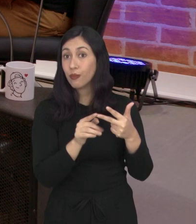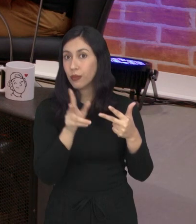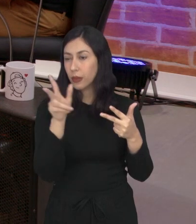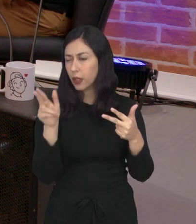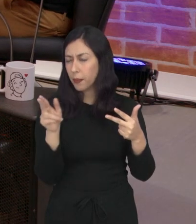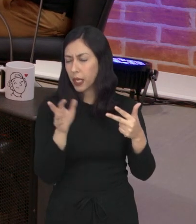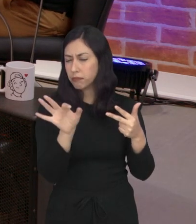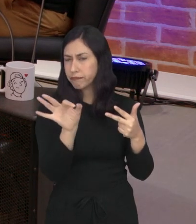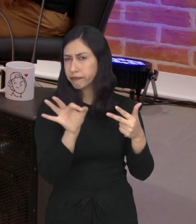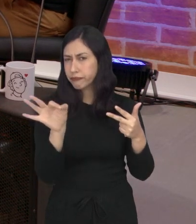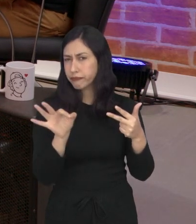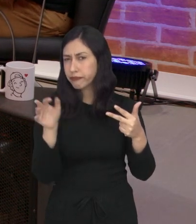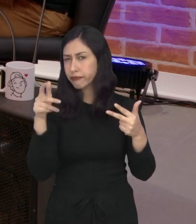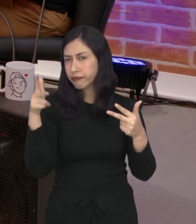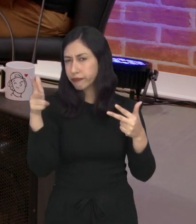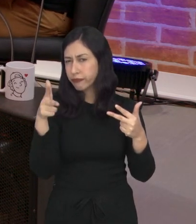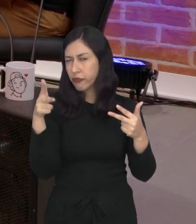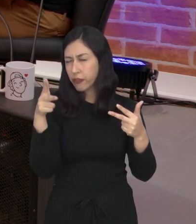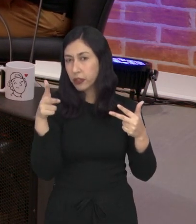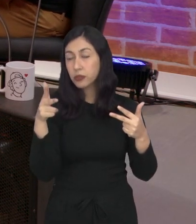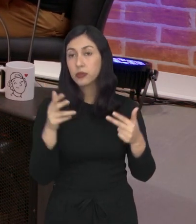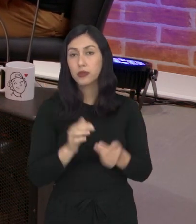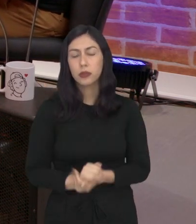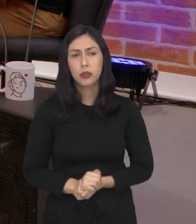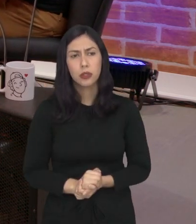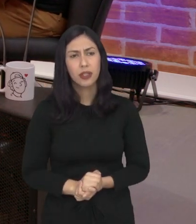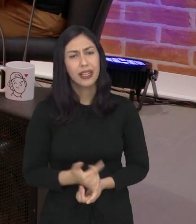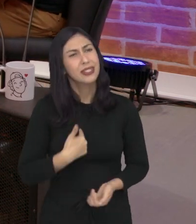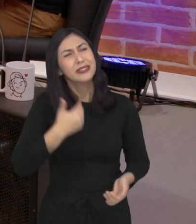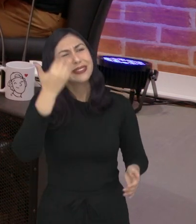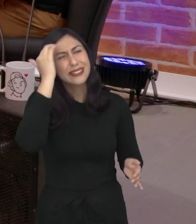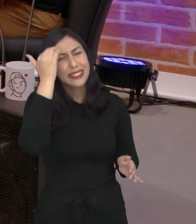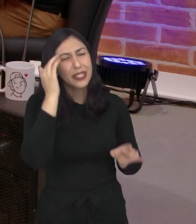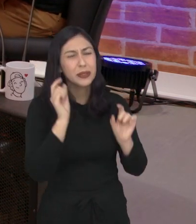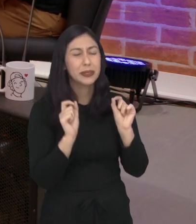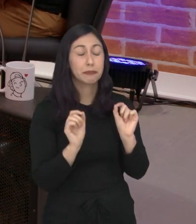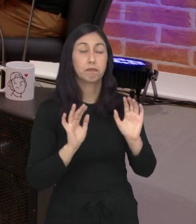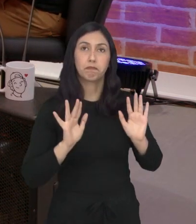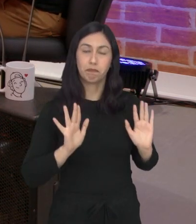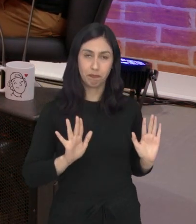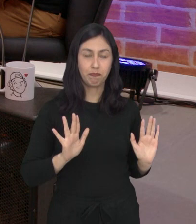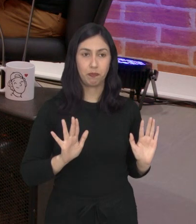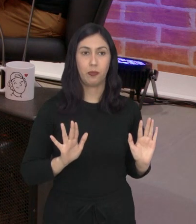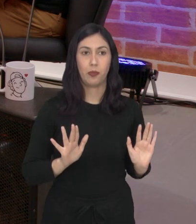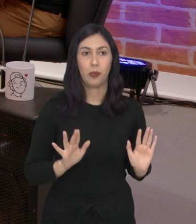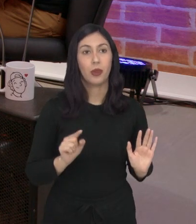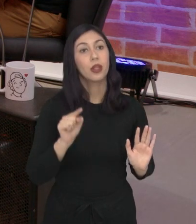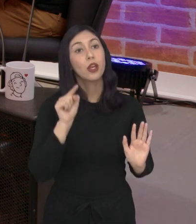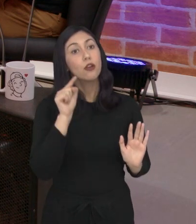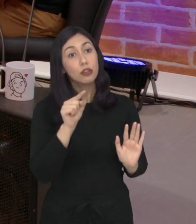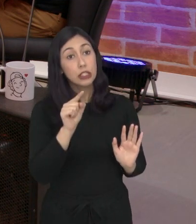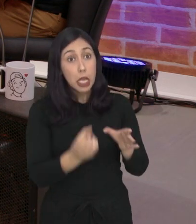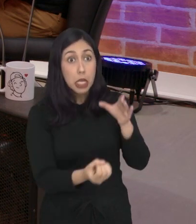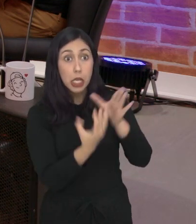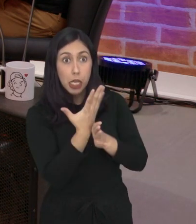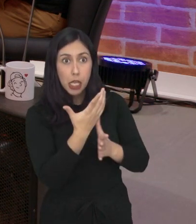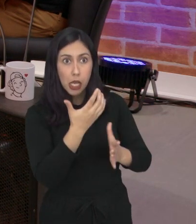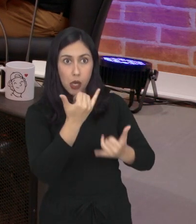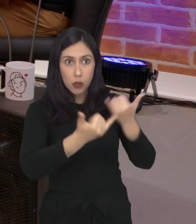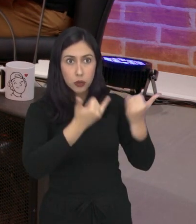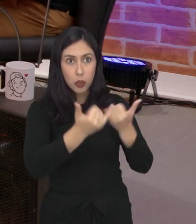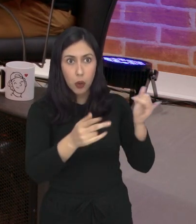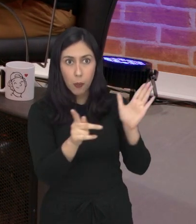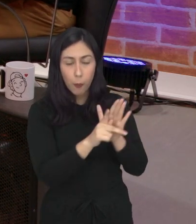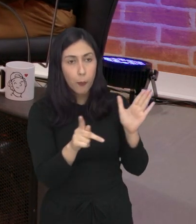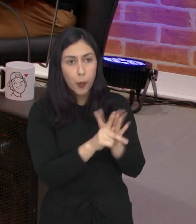os vídeos e arrumo todo o template da live. Paulinho, eu só não tô entendendo muito bem, o lance é assim, você joga os seus jogos